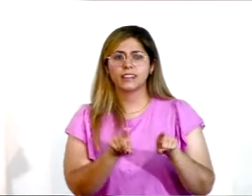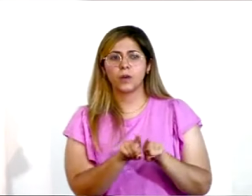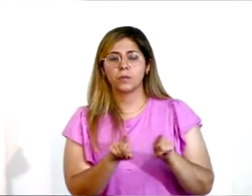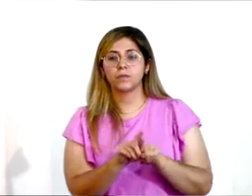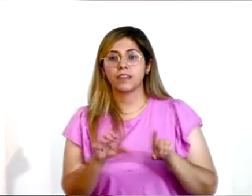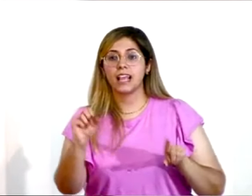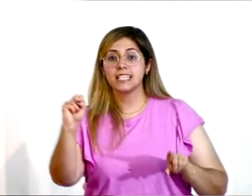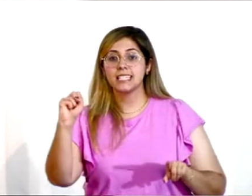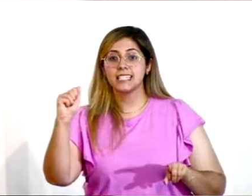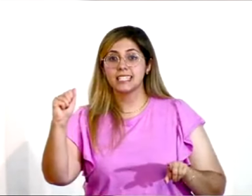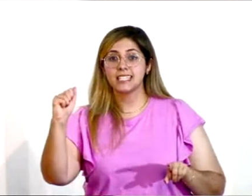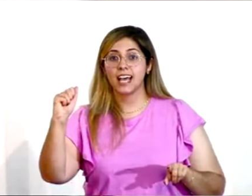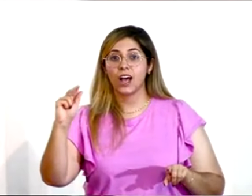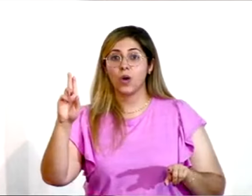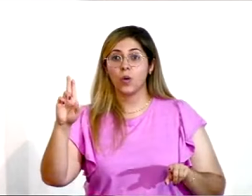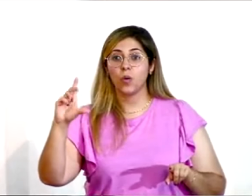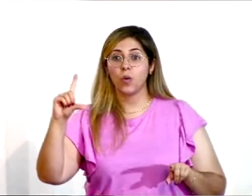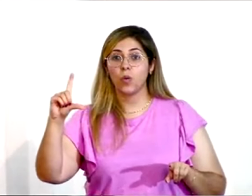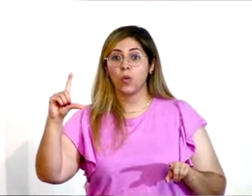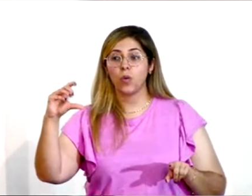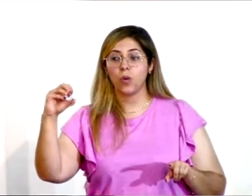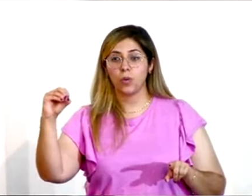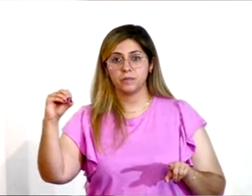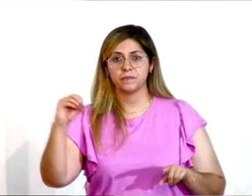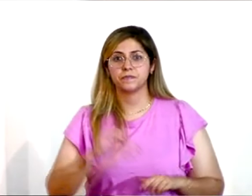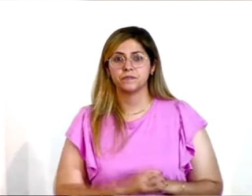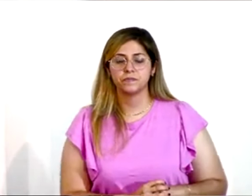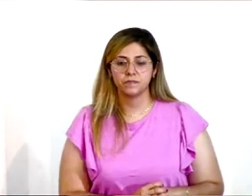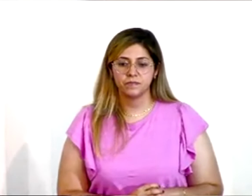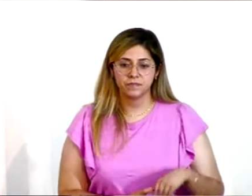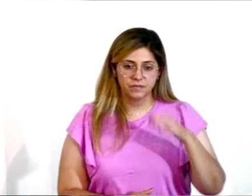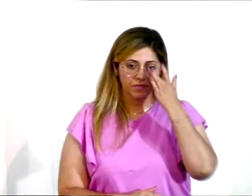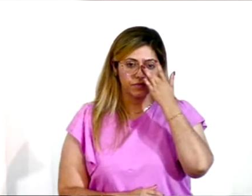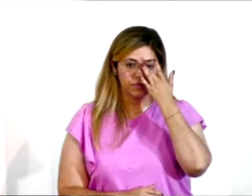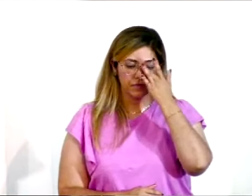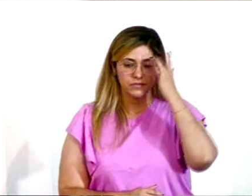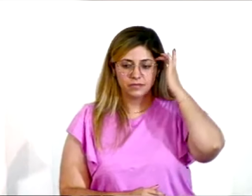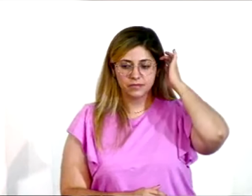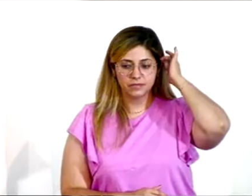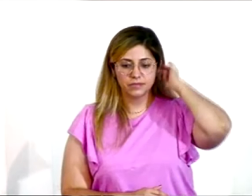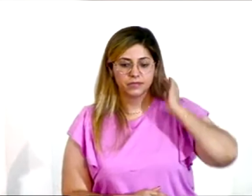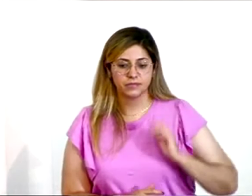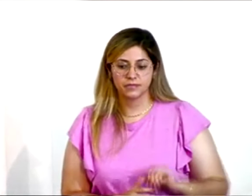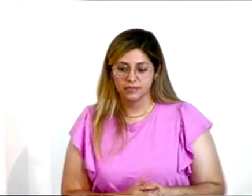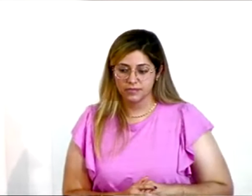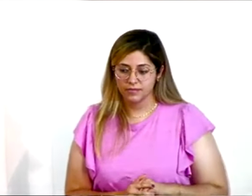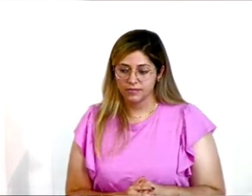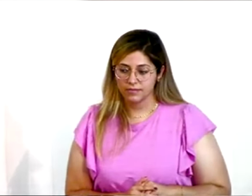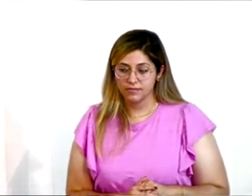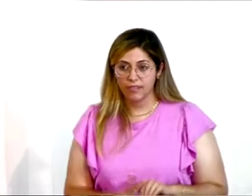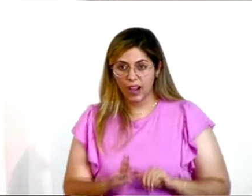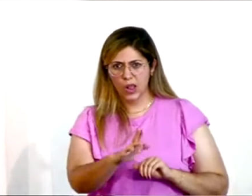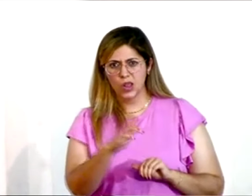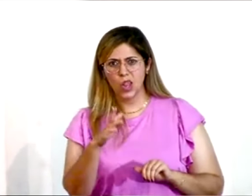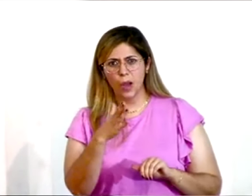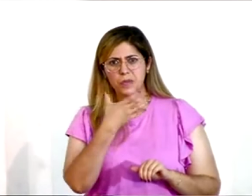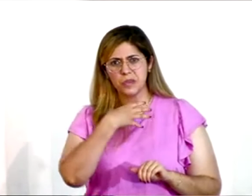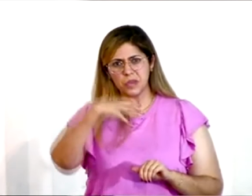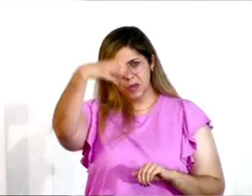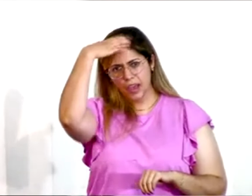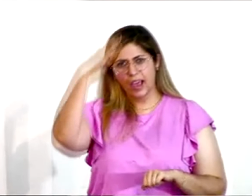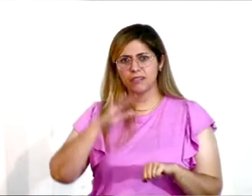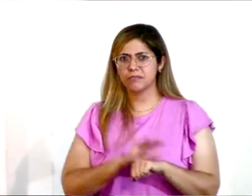homem recebe o nome, uma derivaçãozinha, uma variaçãozinha pequena de um grande rei do